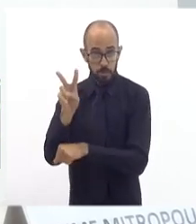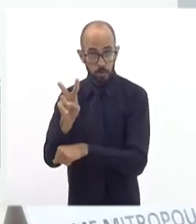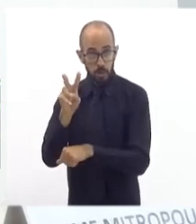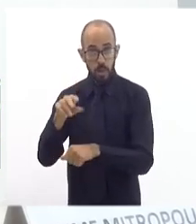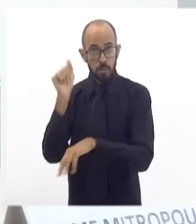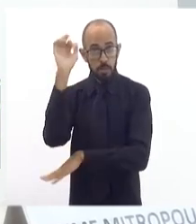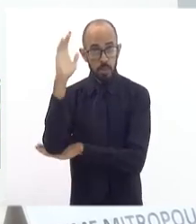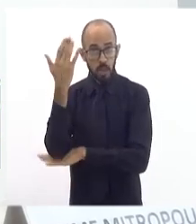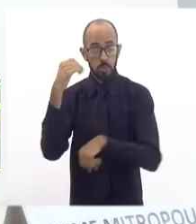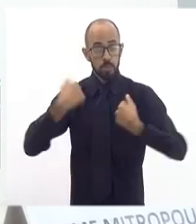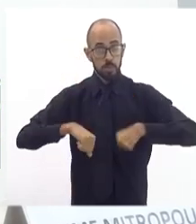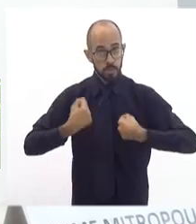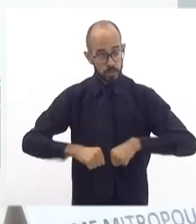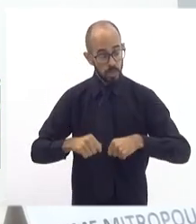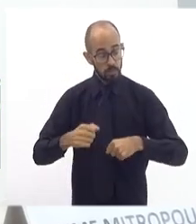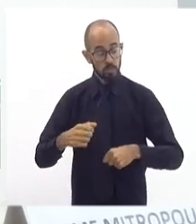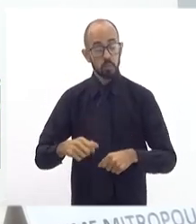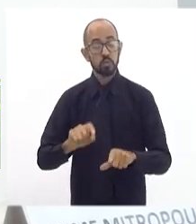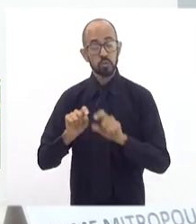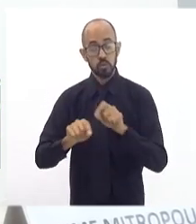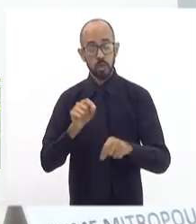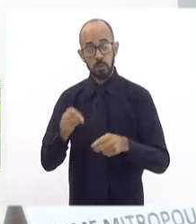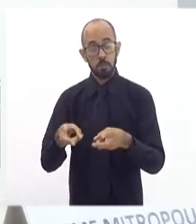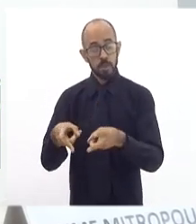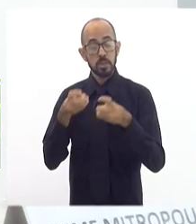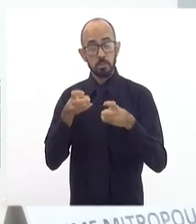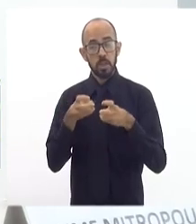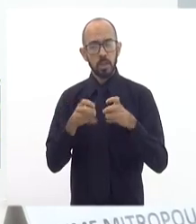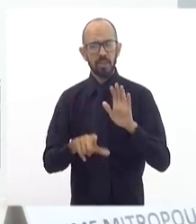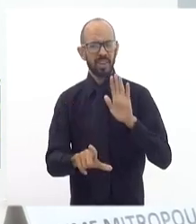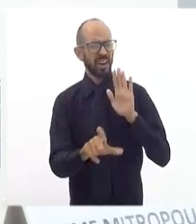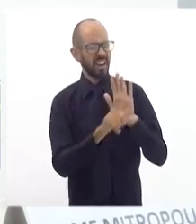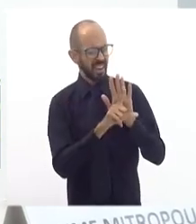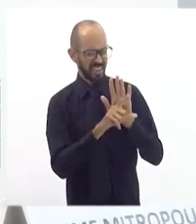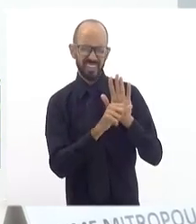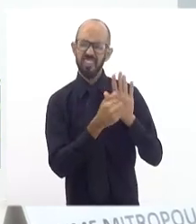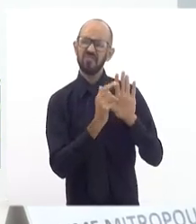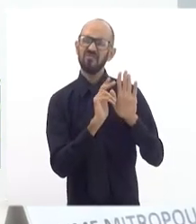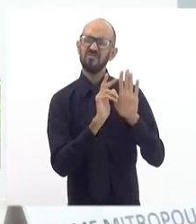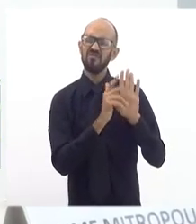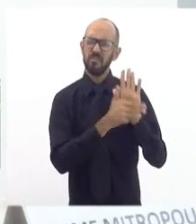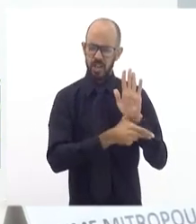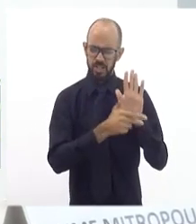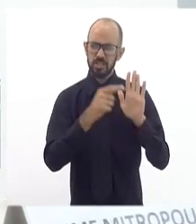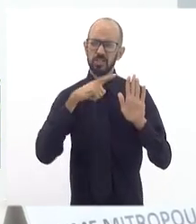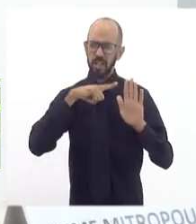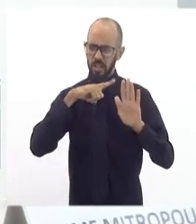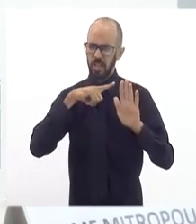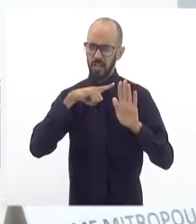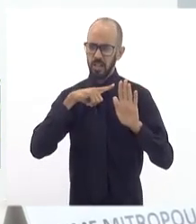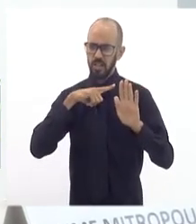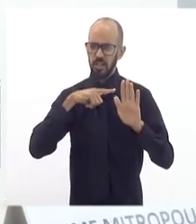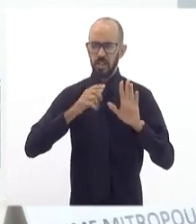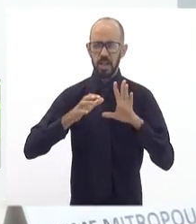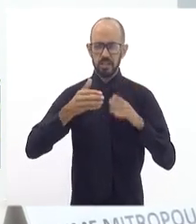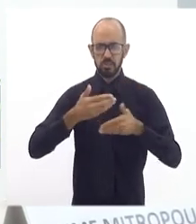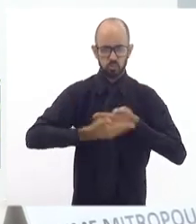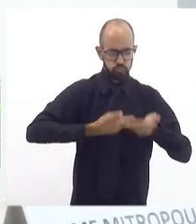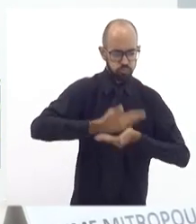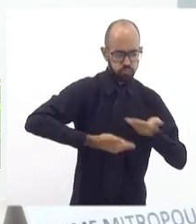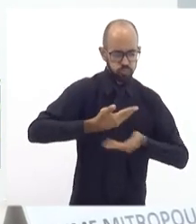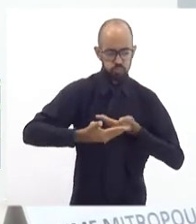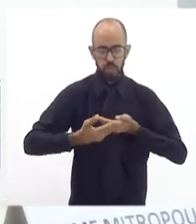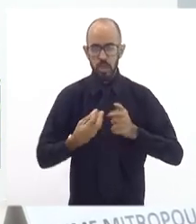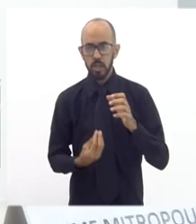precisamos adotar está na lei se eu não me engano a lei de São várias leis que entrelaço que criam